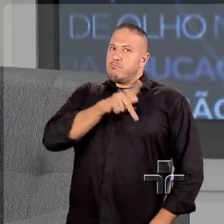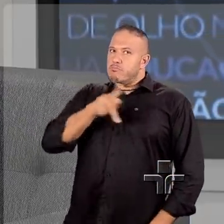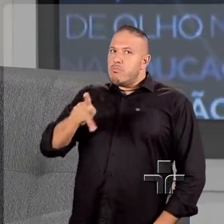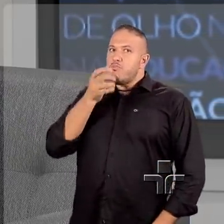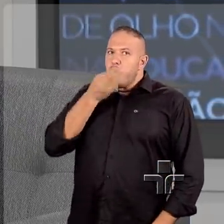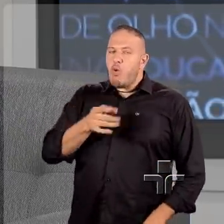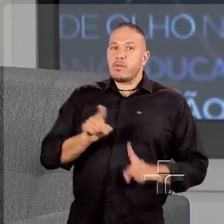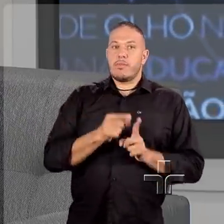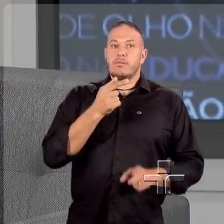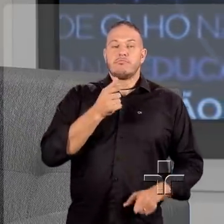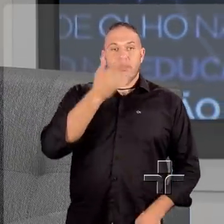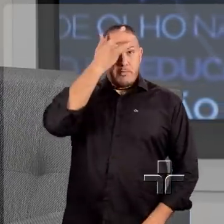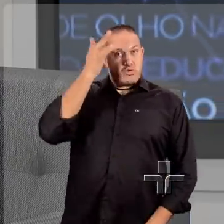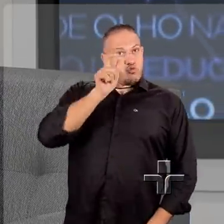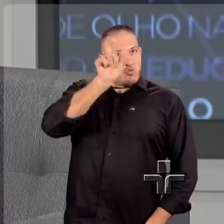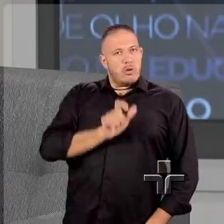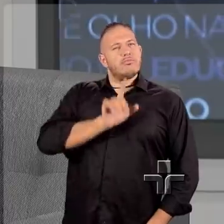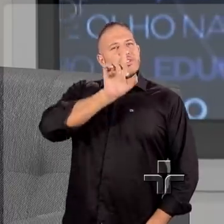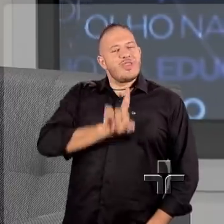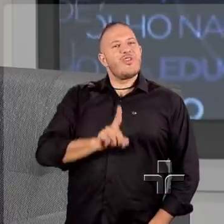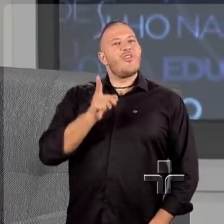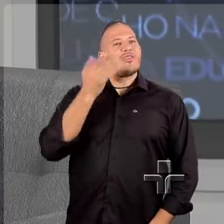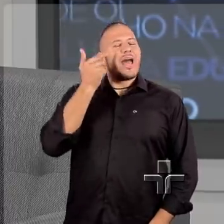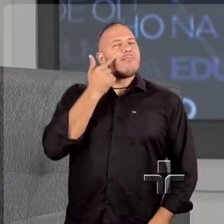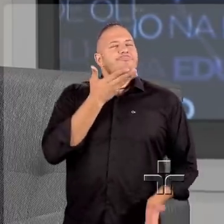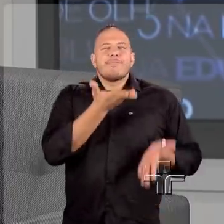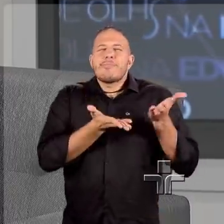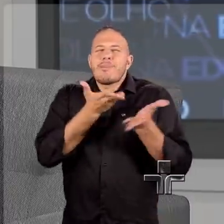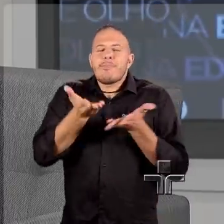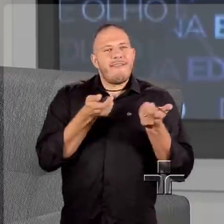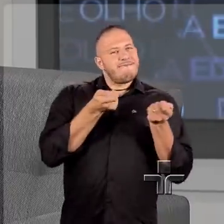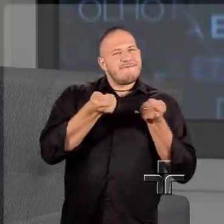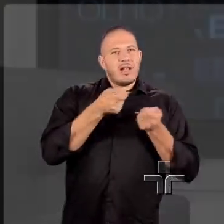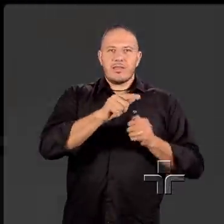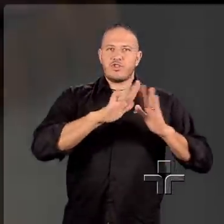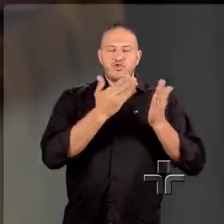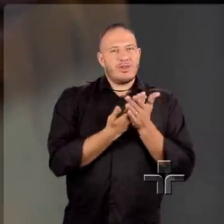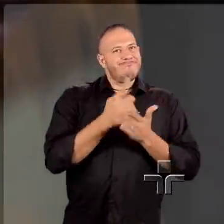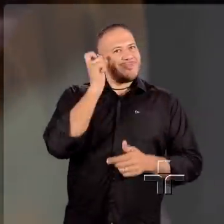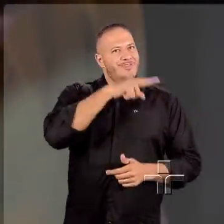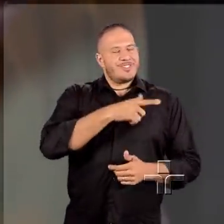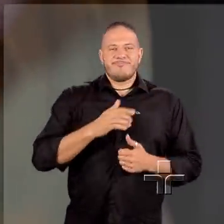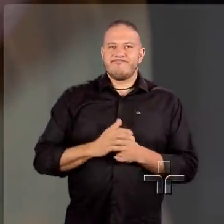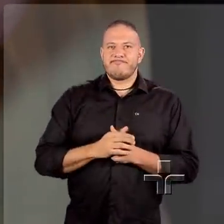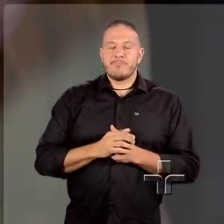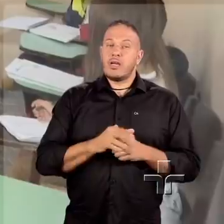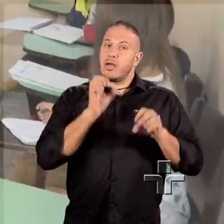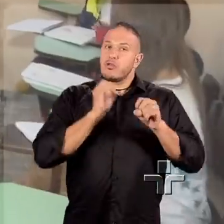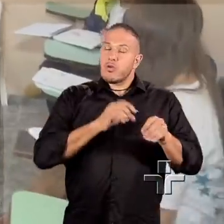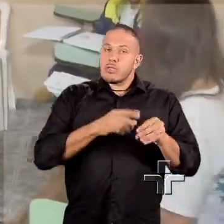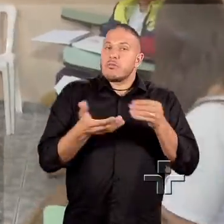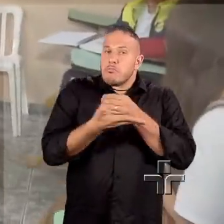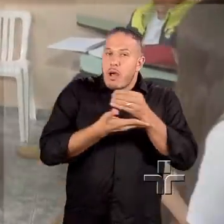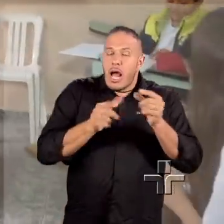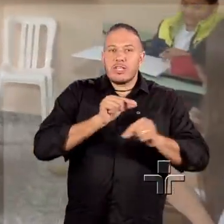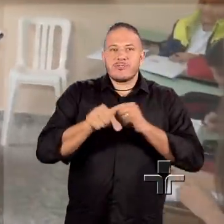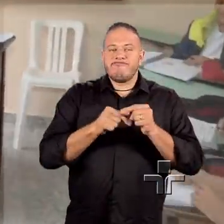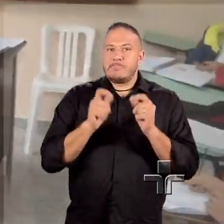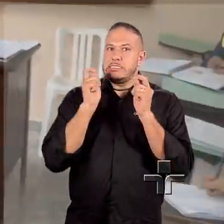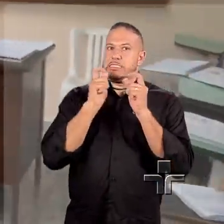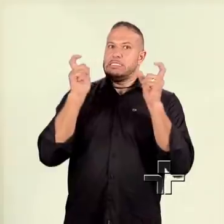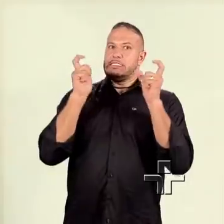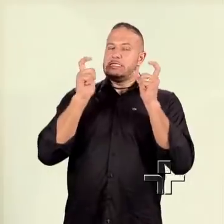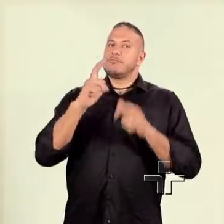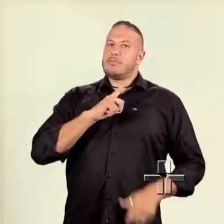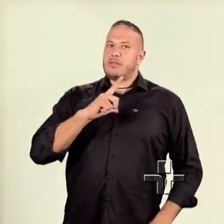um diretor que tenha carisma e possa liderar essa escola, vai ser difícil. Na educação básica, o sinal vermelho foi